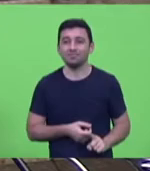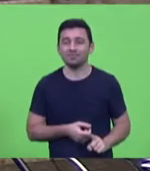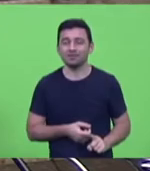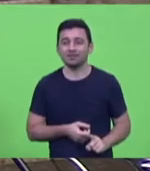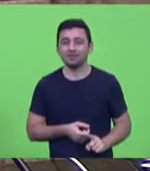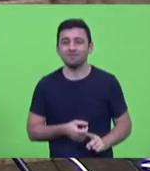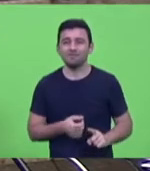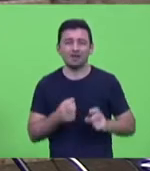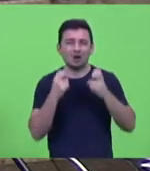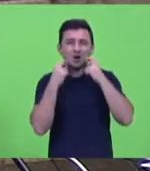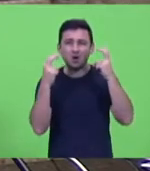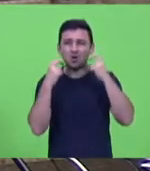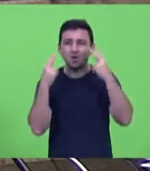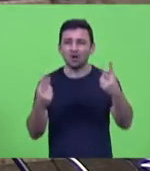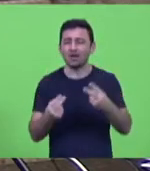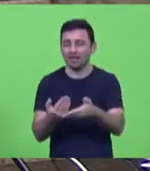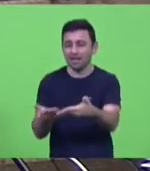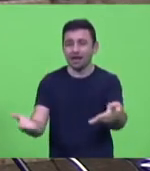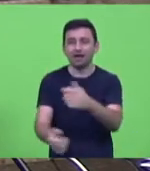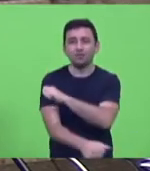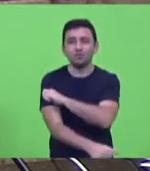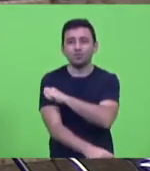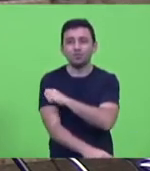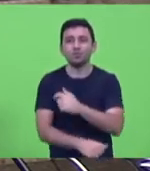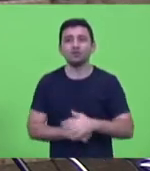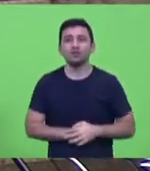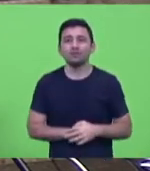professores, fazendo isso com os alunos, que não estão tendo